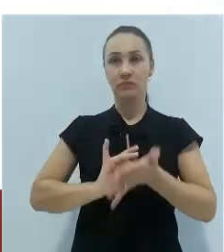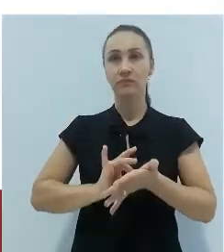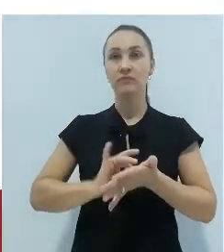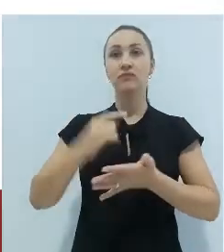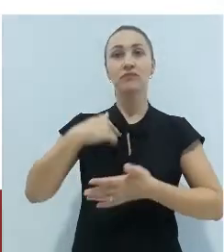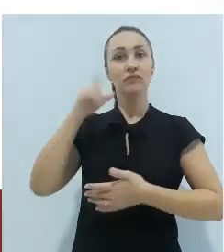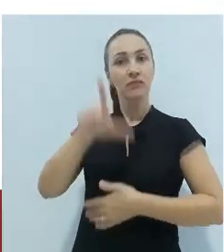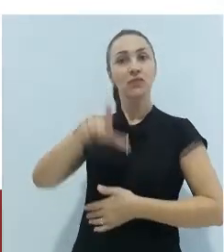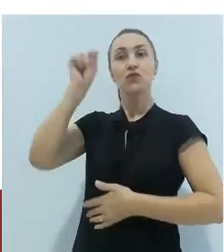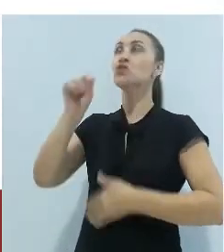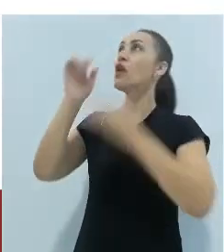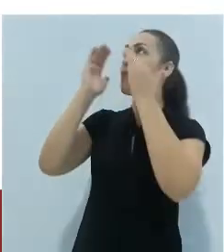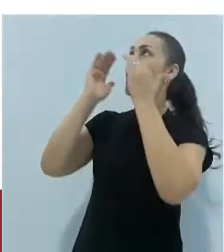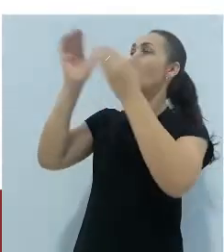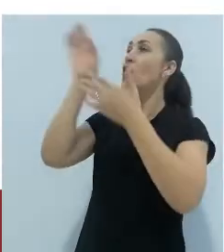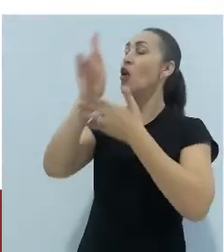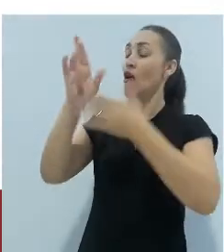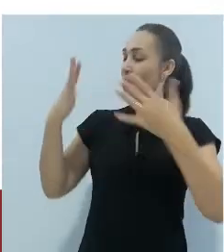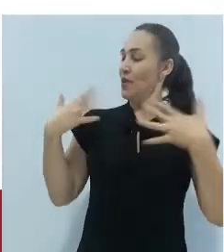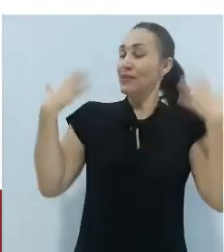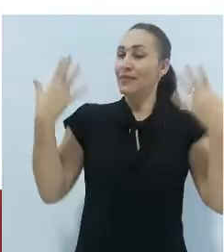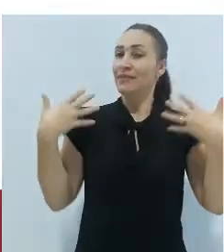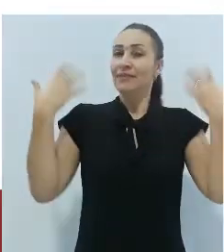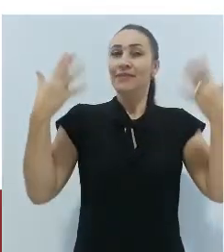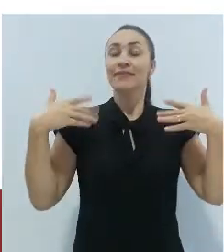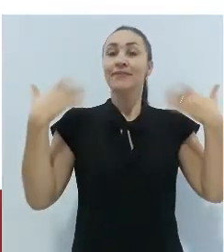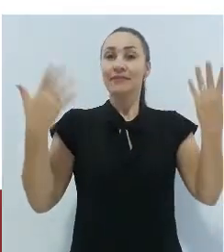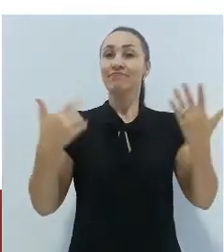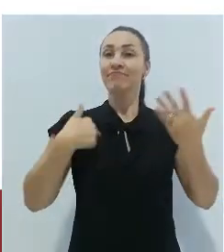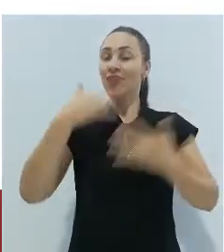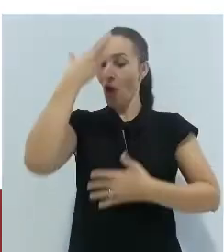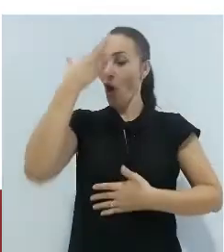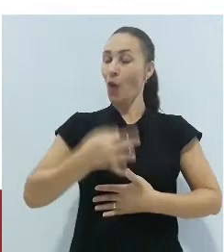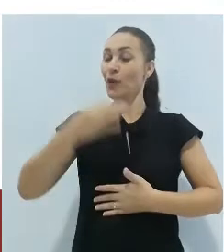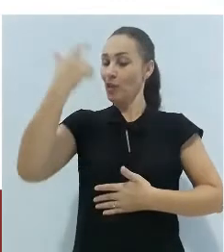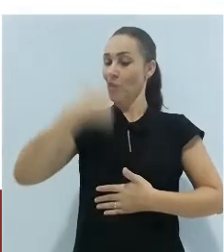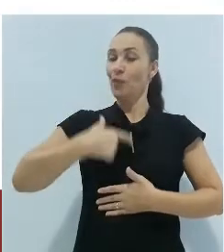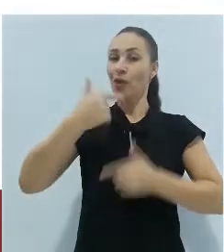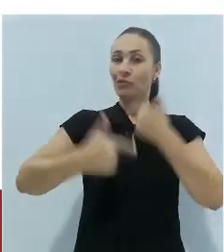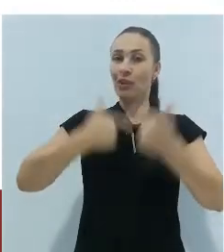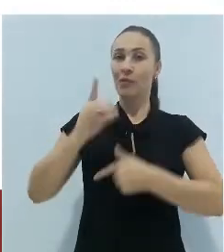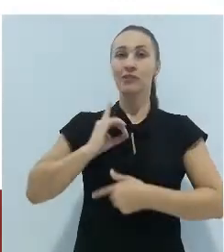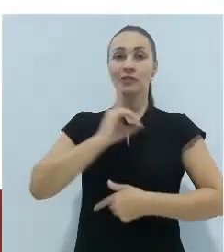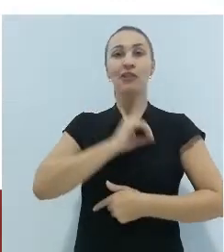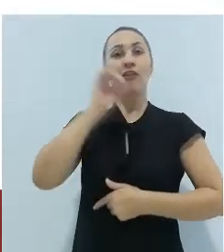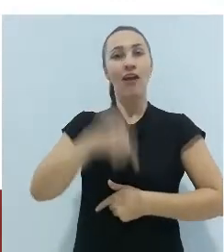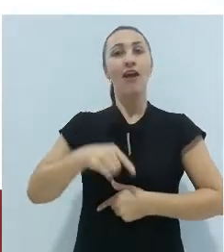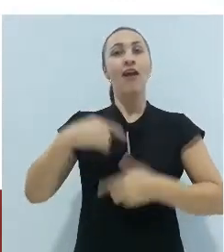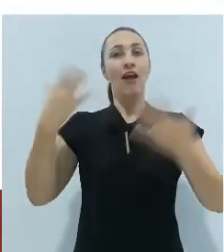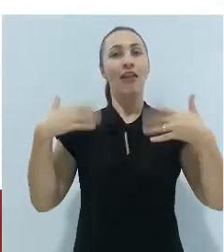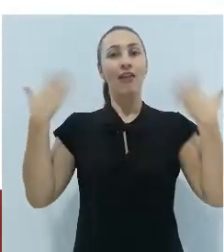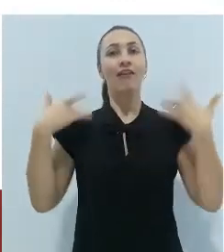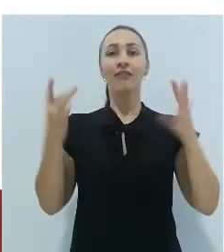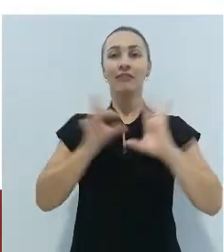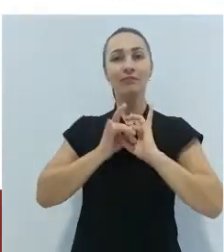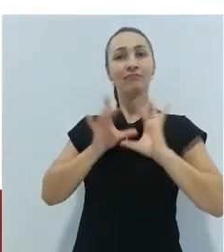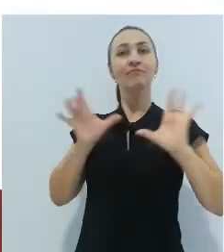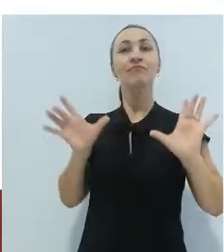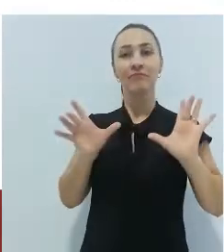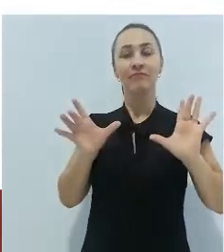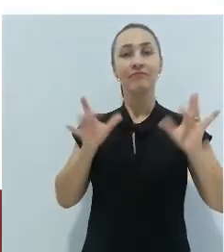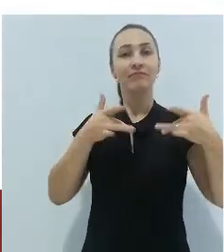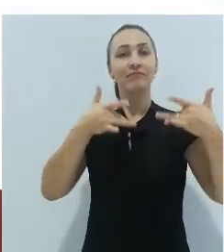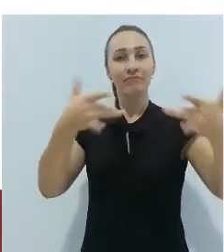escolhi servir ao Senhor com alegria e entendo que este meu serviço agora como diácono deve ser feito com alegria e disponibilidade. Está